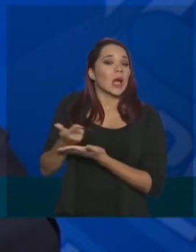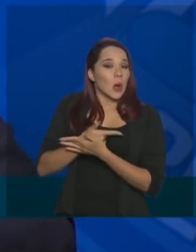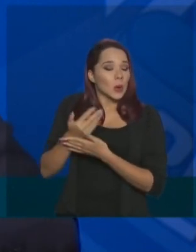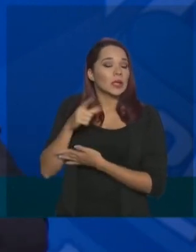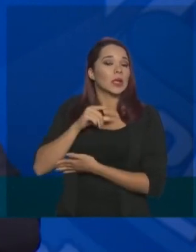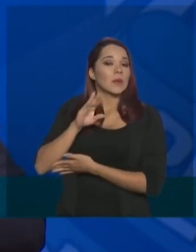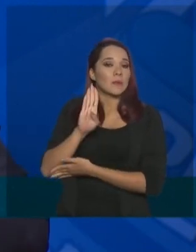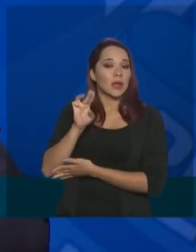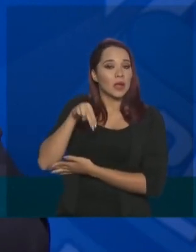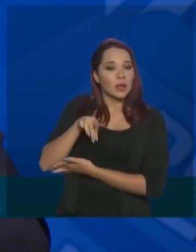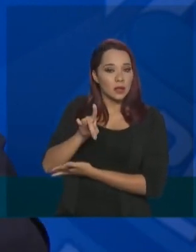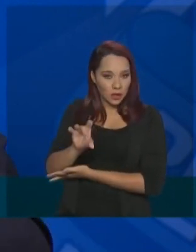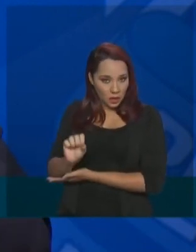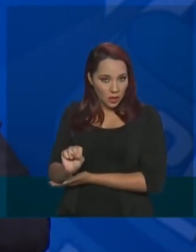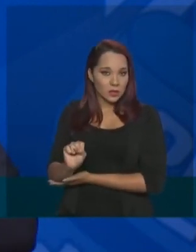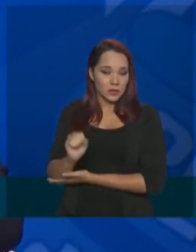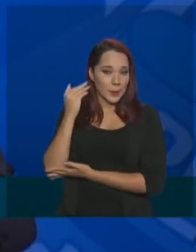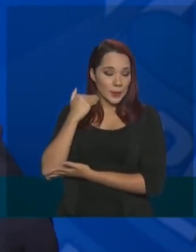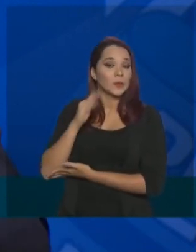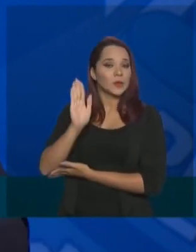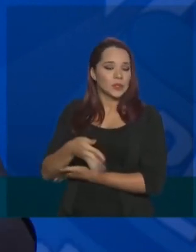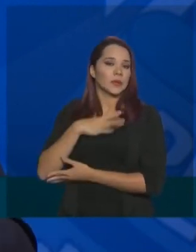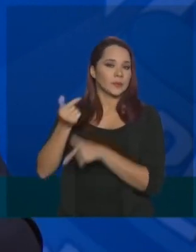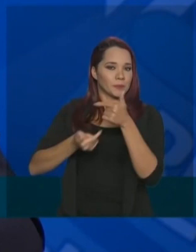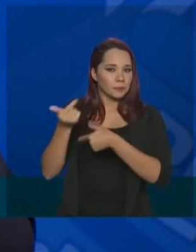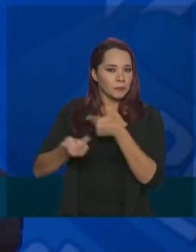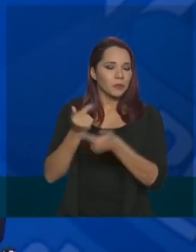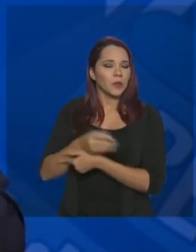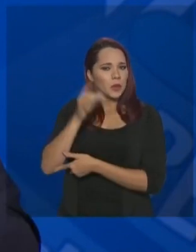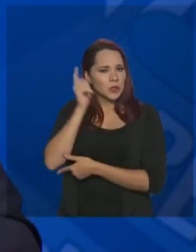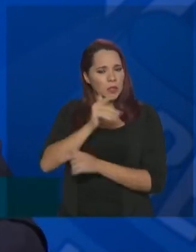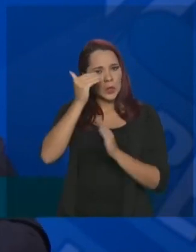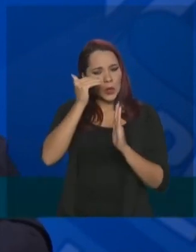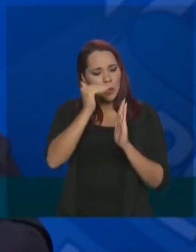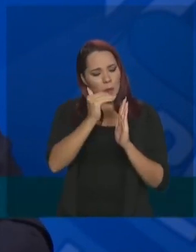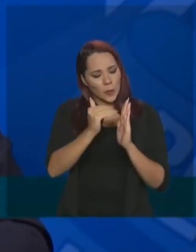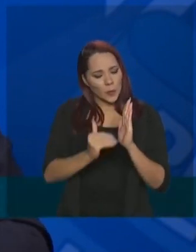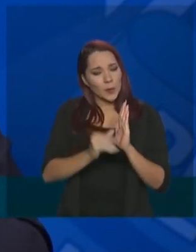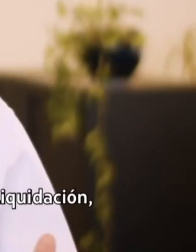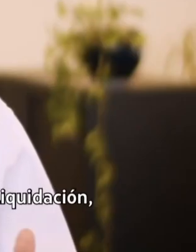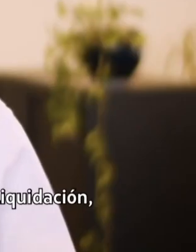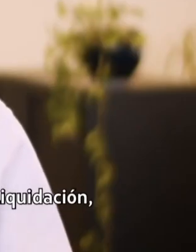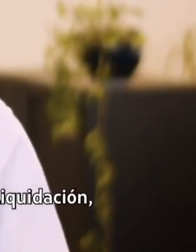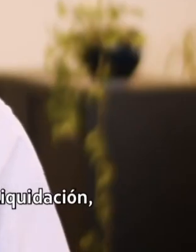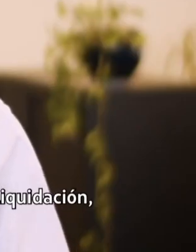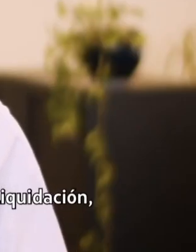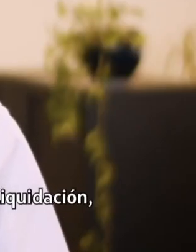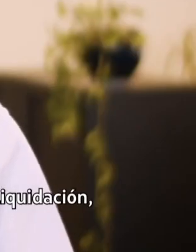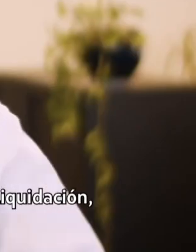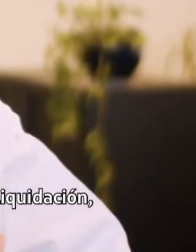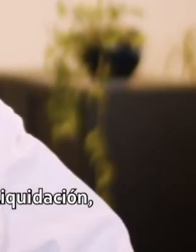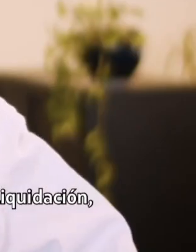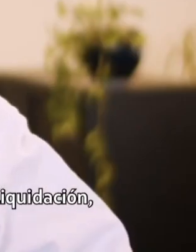pelo bnds essa eles estão já trabalhando para cumprir os requisitos para pegar essa linha de crédito